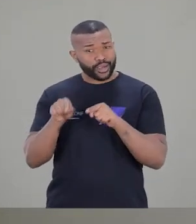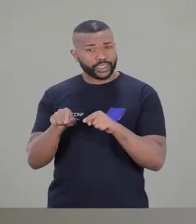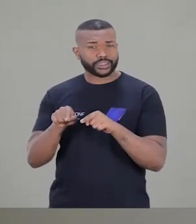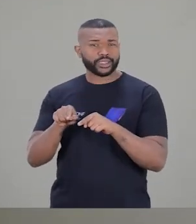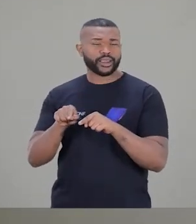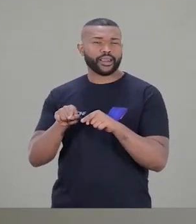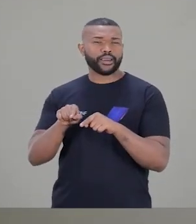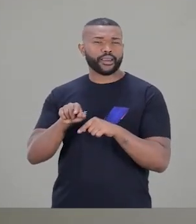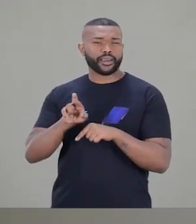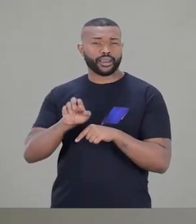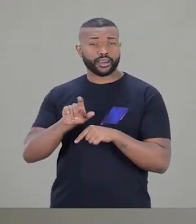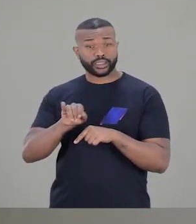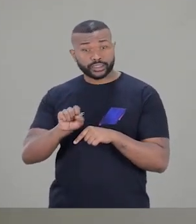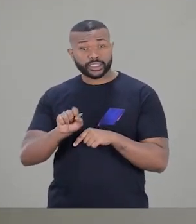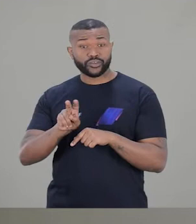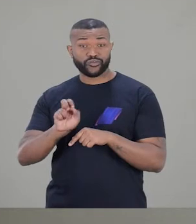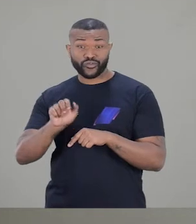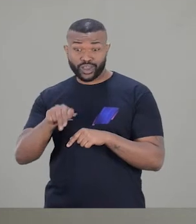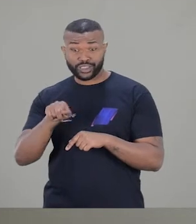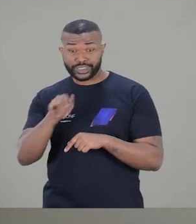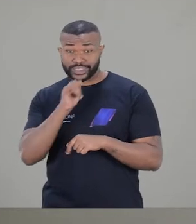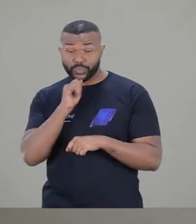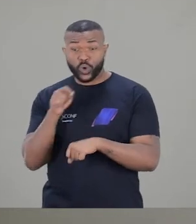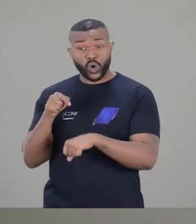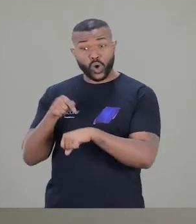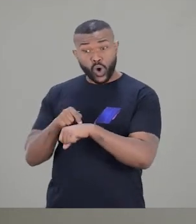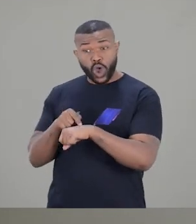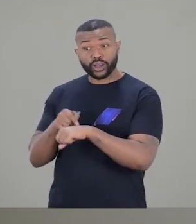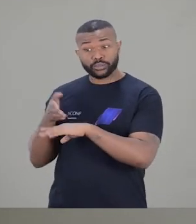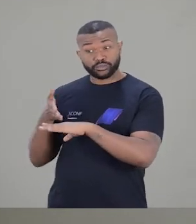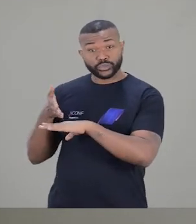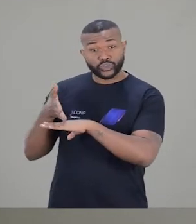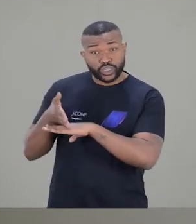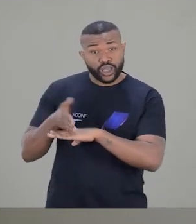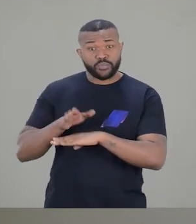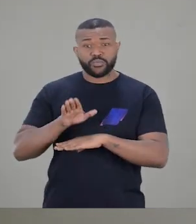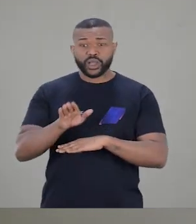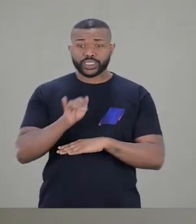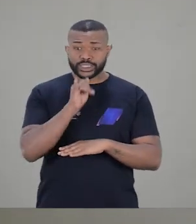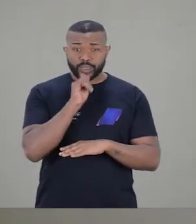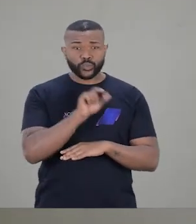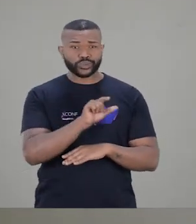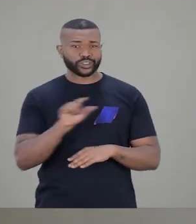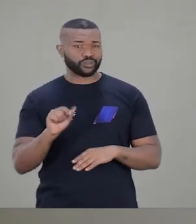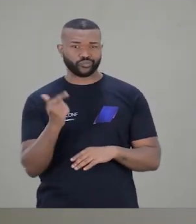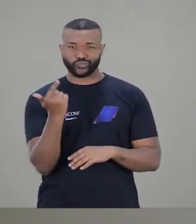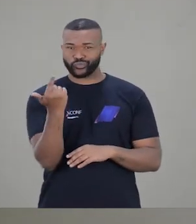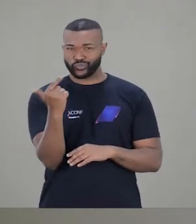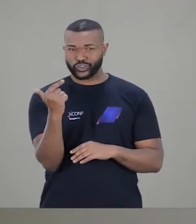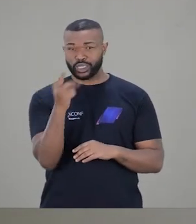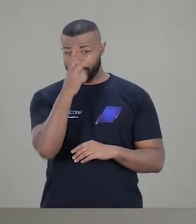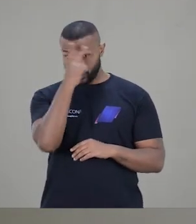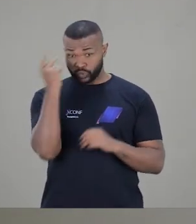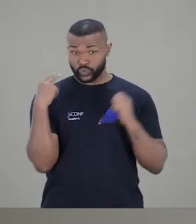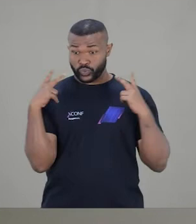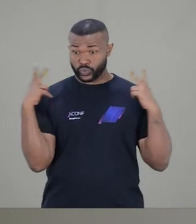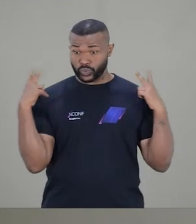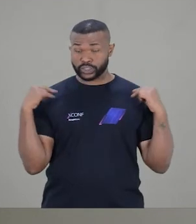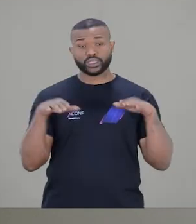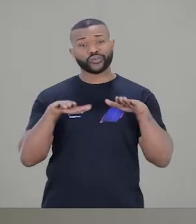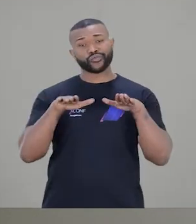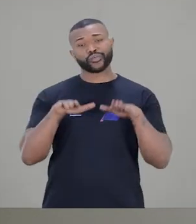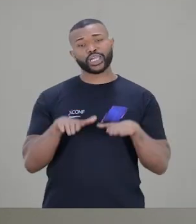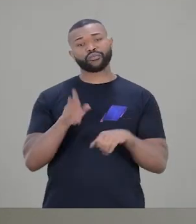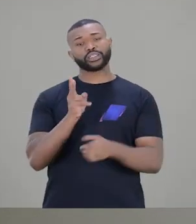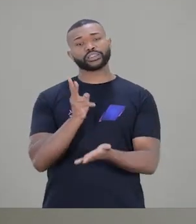era uma release van praticamente. A van ela tinha hora para chegar da estação, mas ela não tinha hora para sair. E o motorista precisava ficar